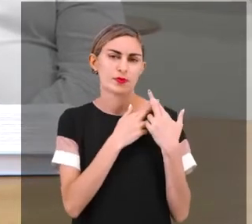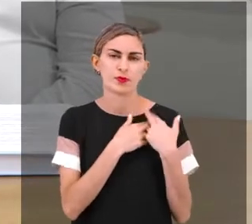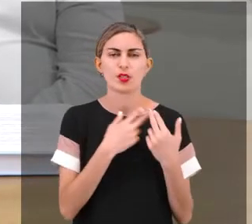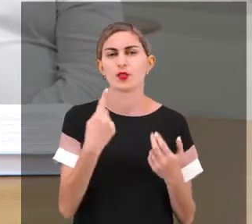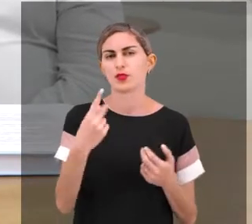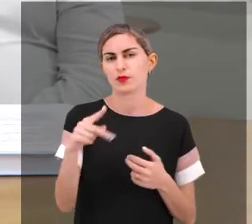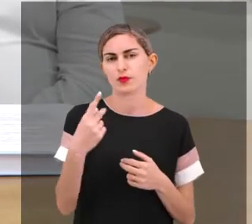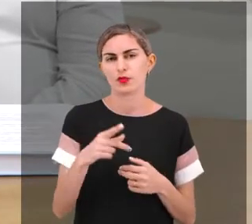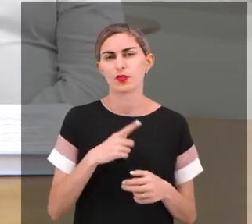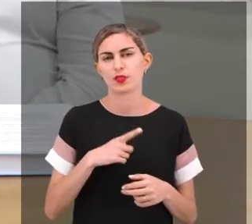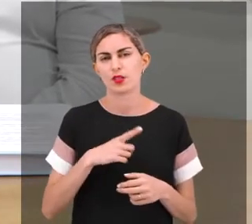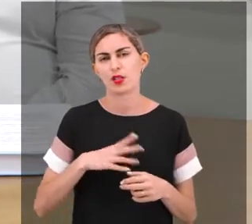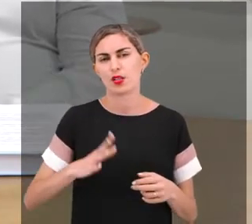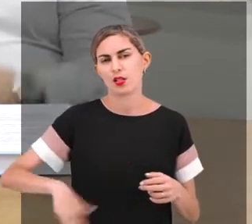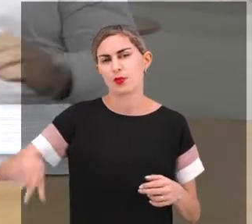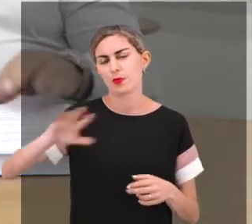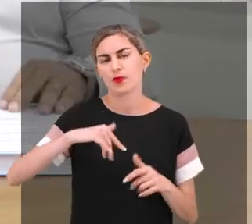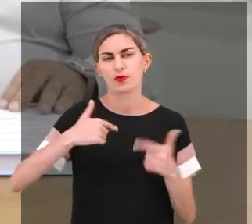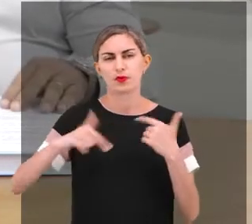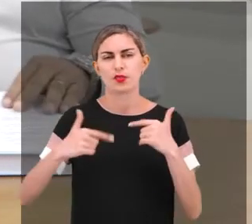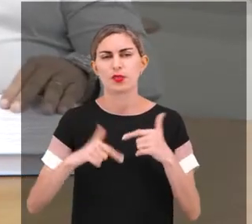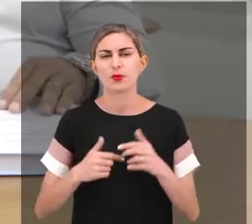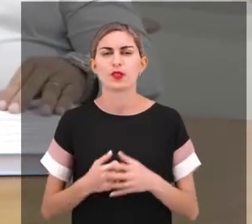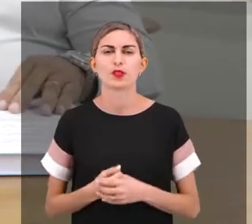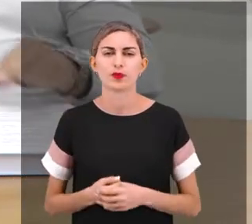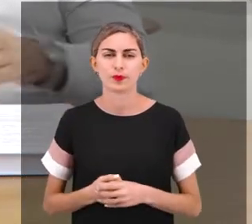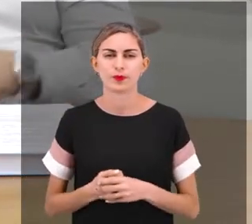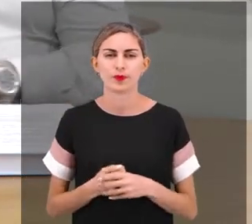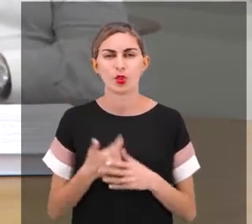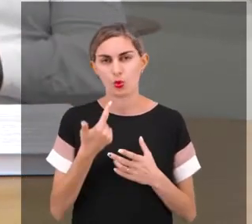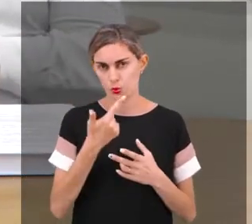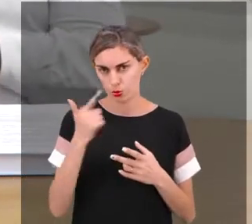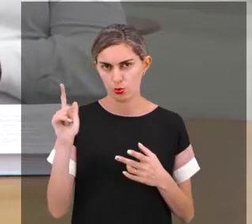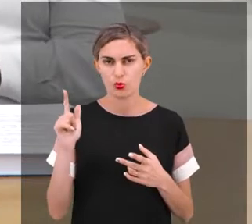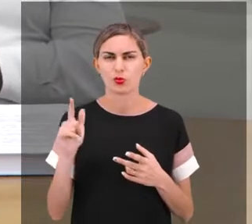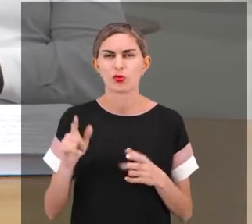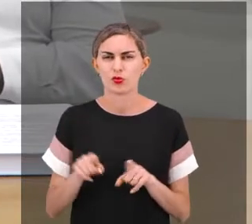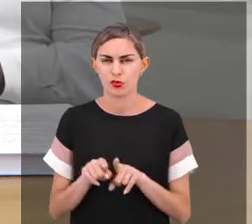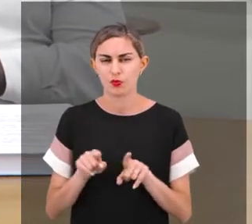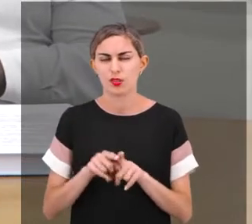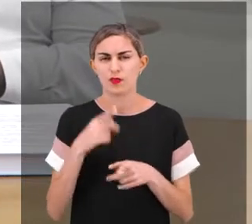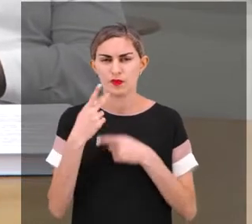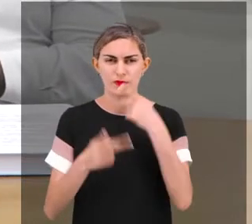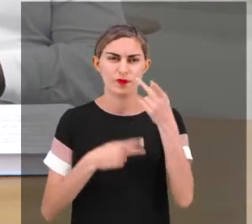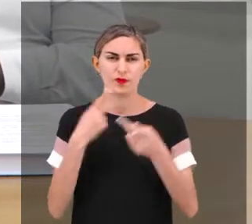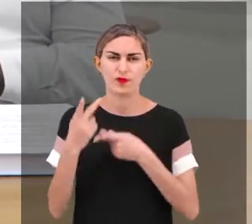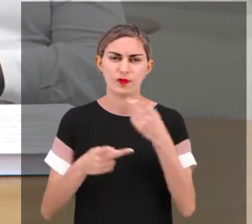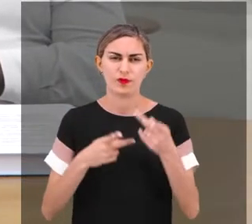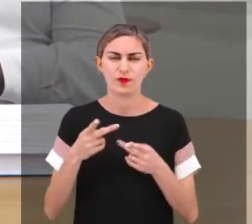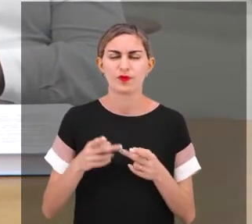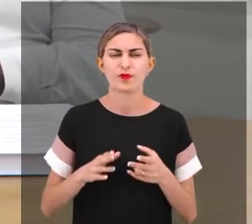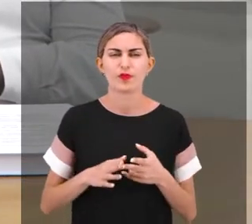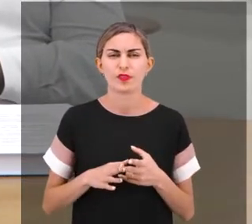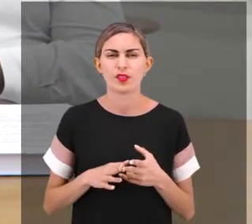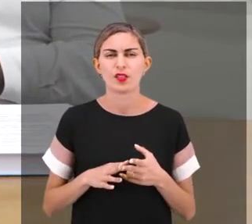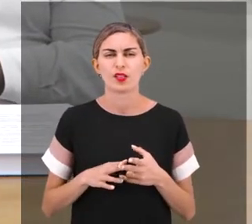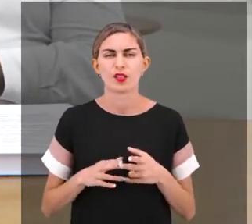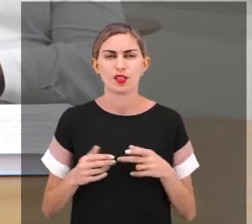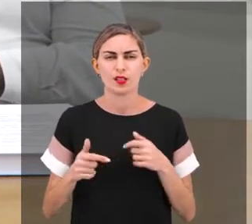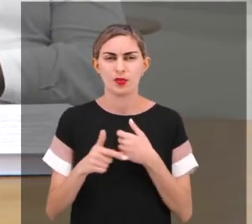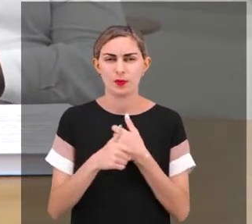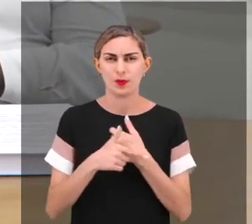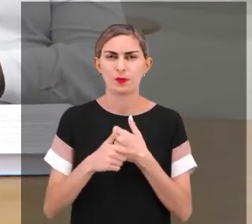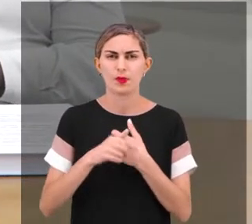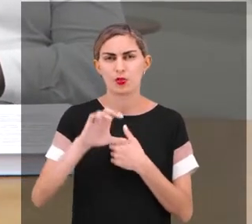vocês têm na construção desse ambiente de trabalho como Sérgio, né? Em outro momento, né, Luiz, a gente pode falar também do Sérgio, mas há o